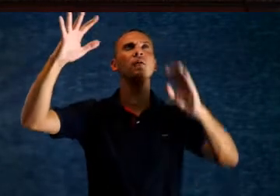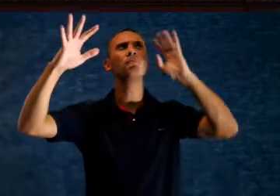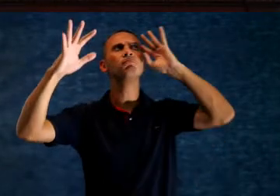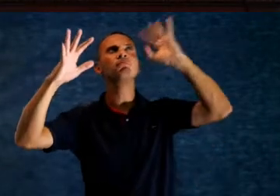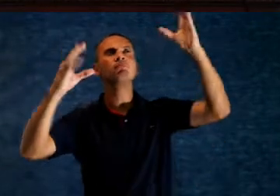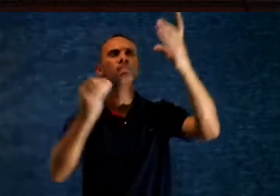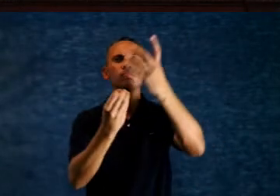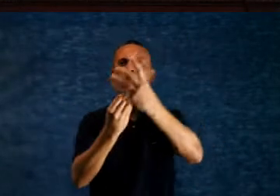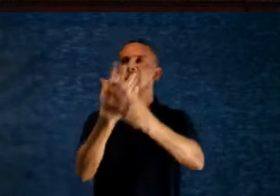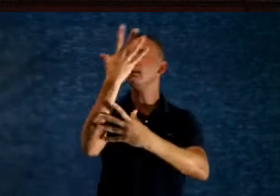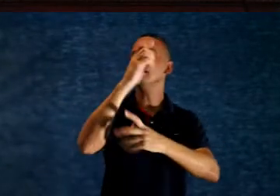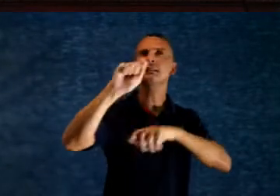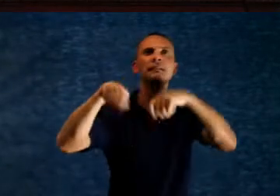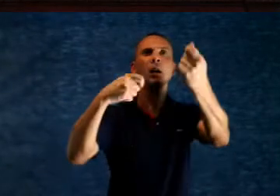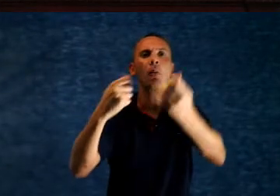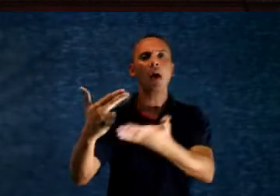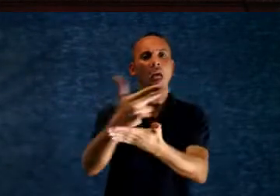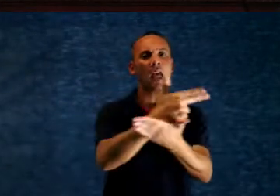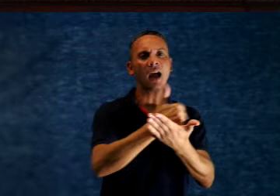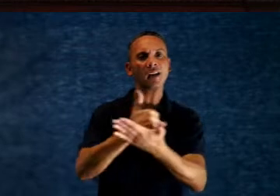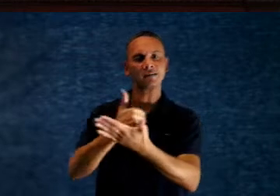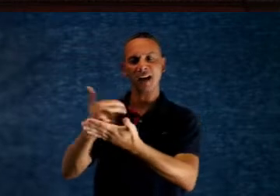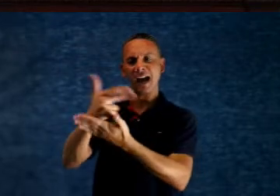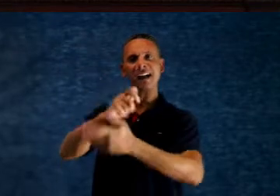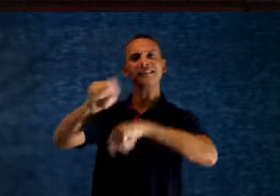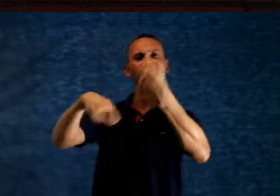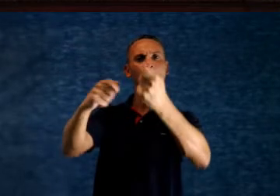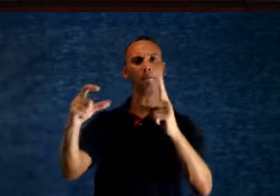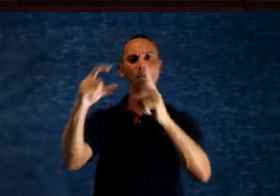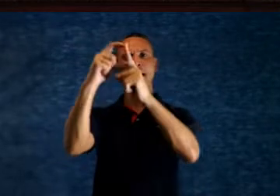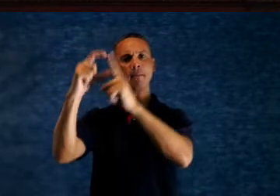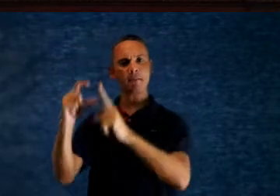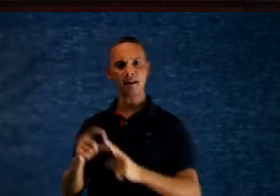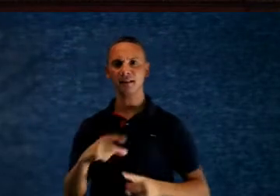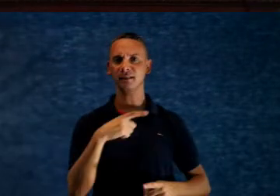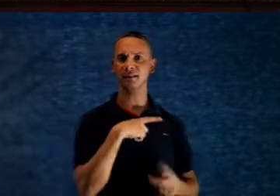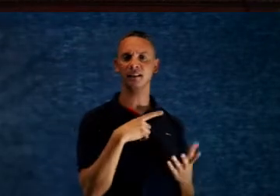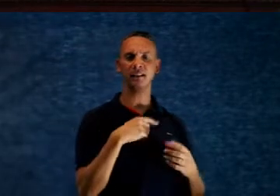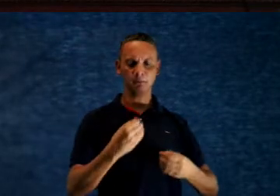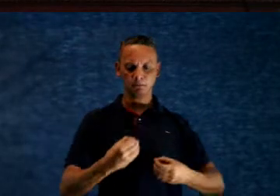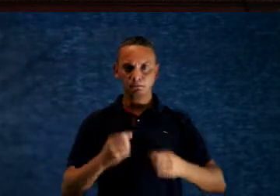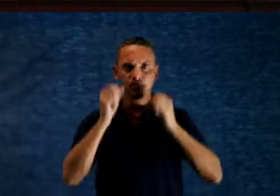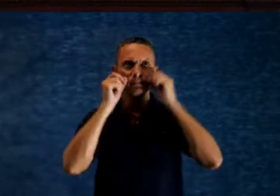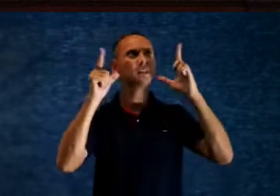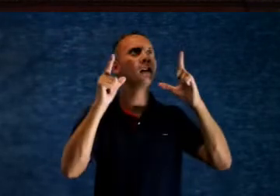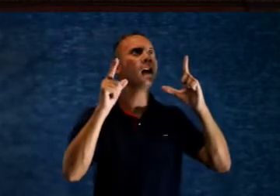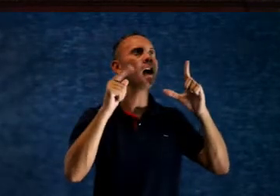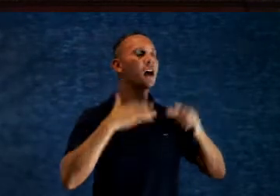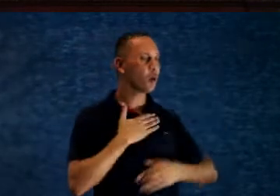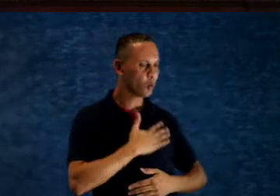é uma forma de arte, a arte da palavra, cuja finalidade é despertar o prazer